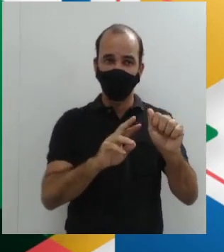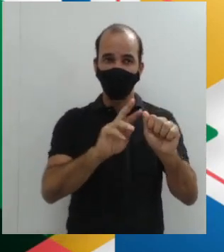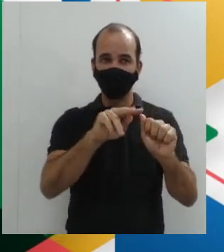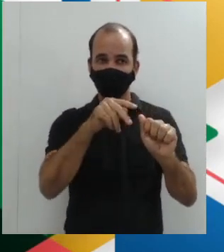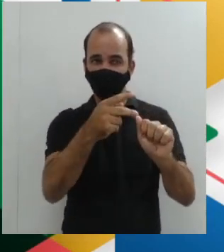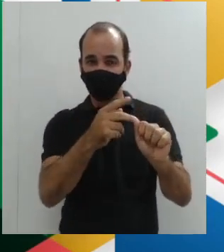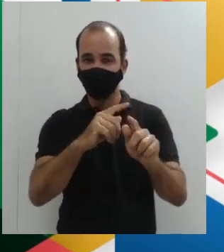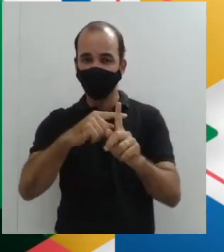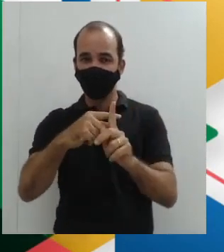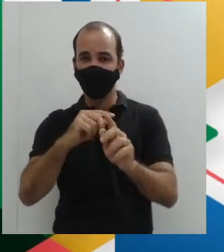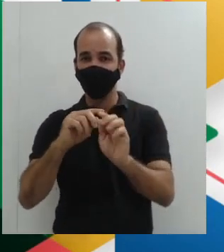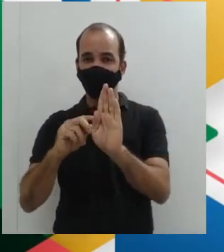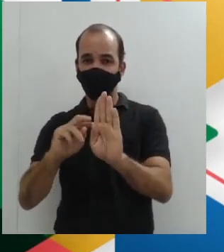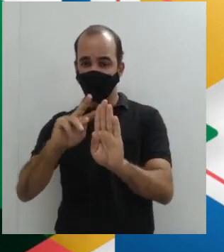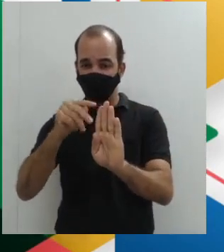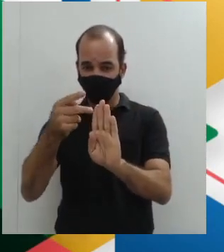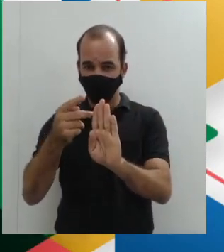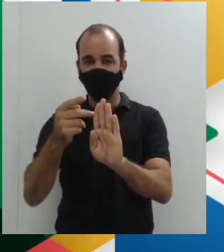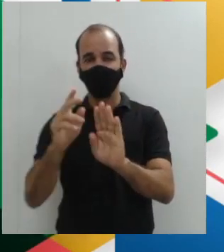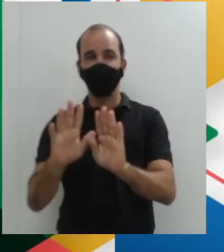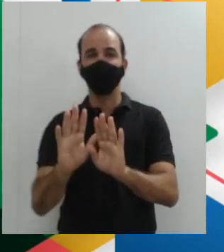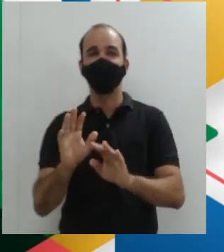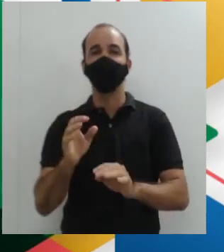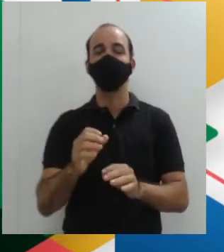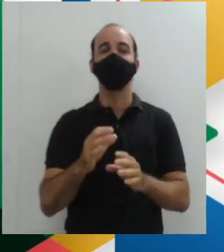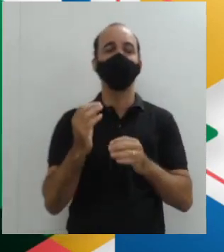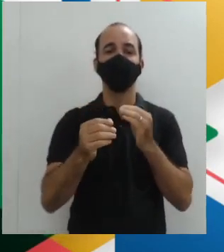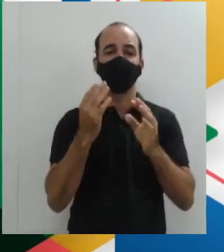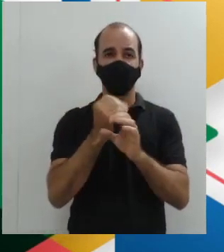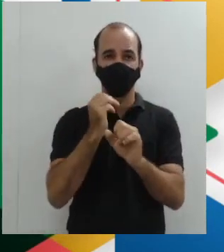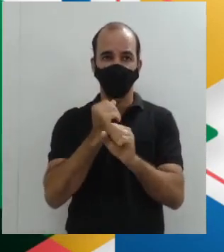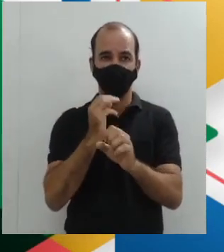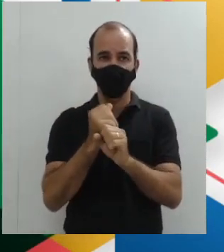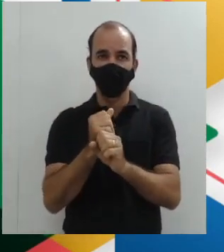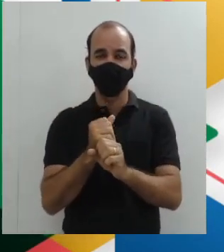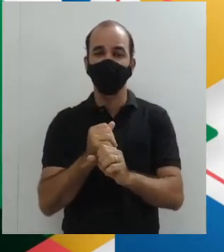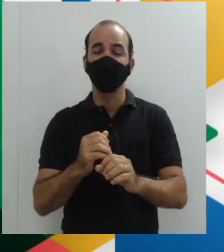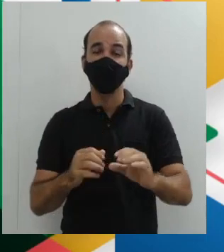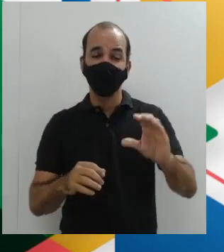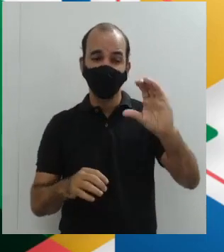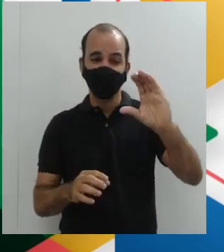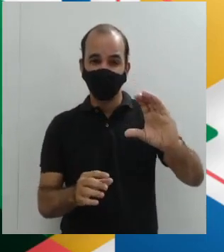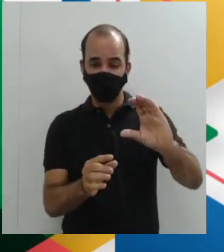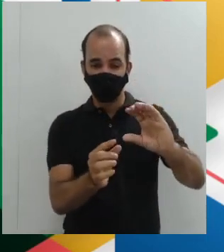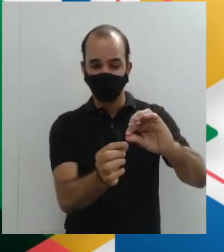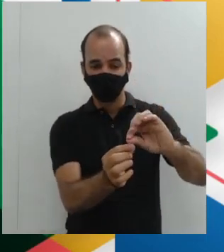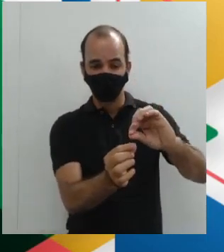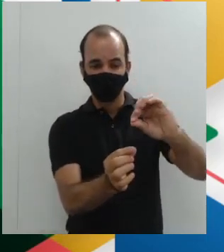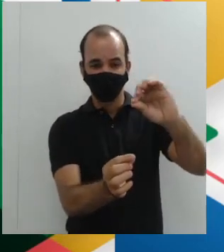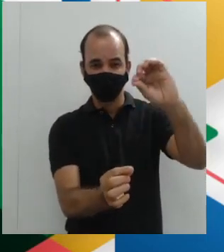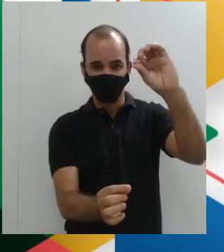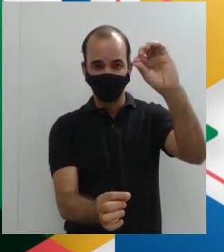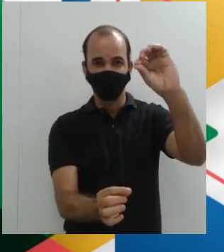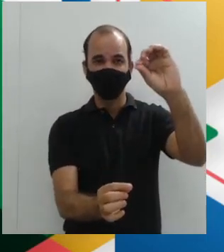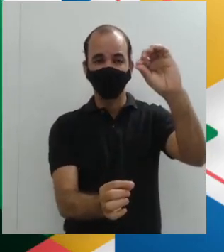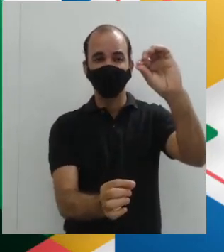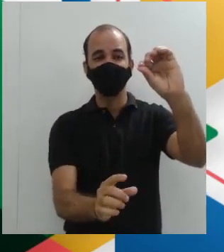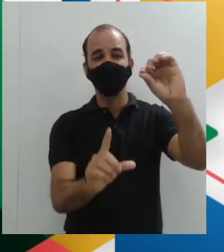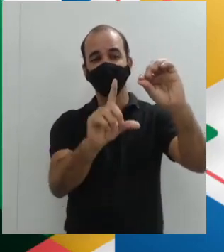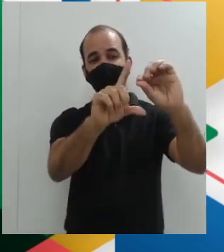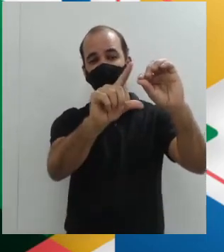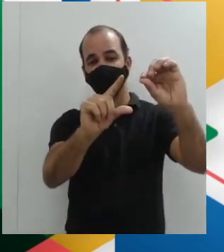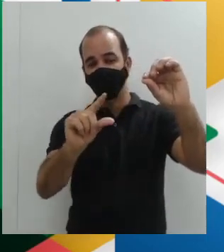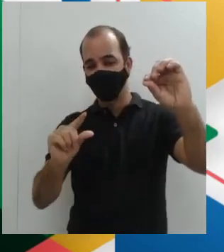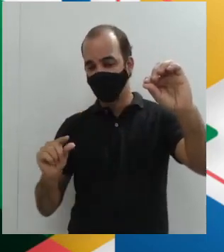quadrada desse procedimento aí. Então observe que para encontrar o que eu quero, que é a diagonal da figura, que é o Dzão,